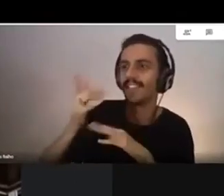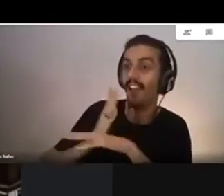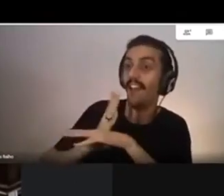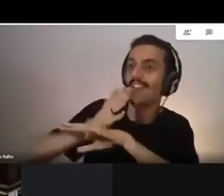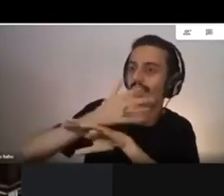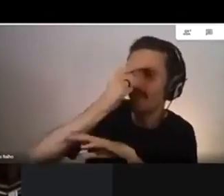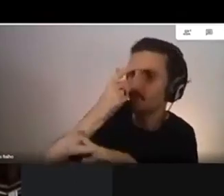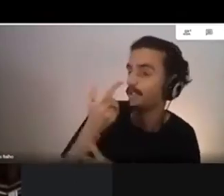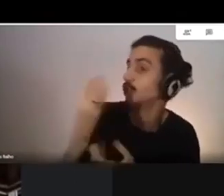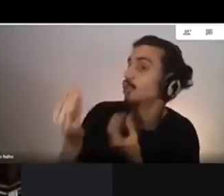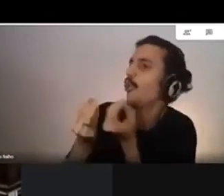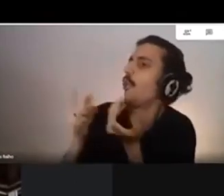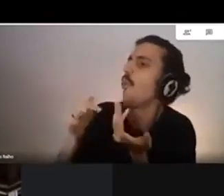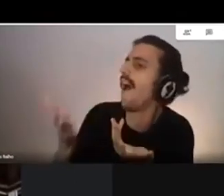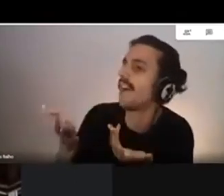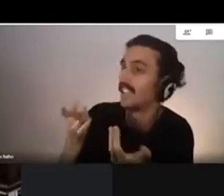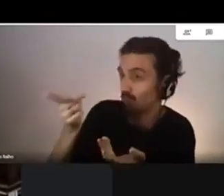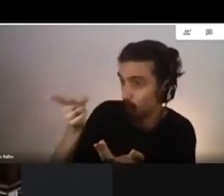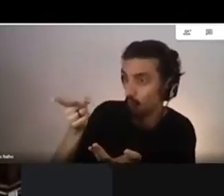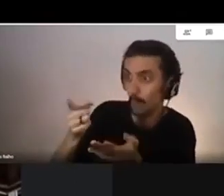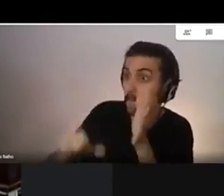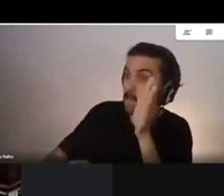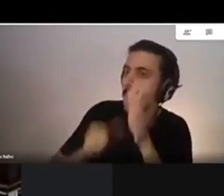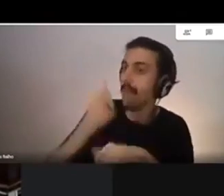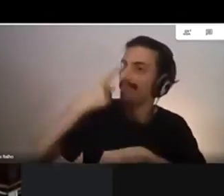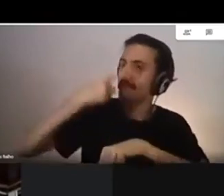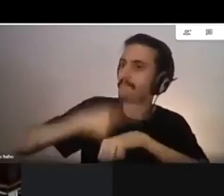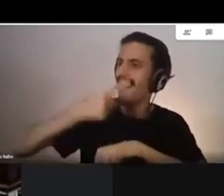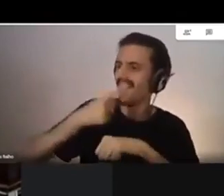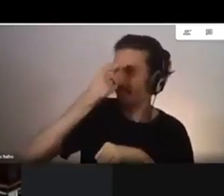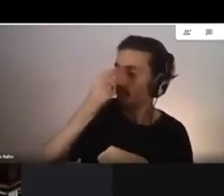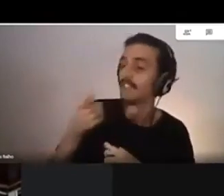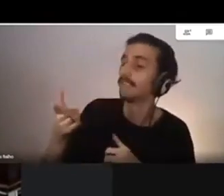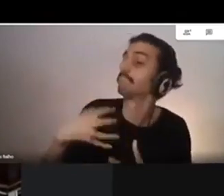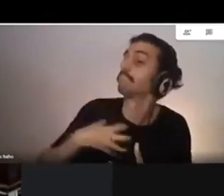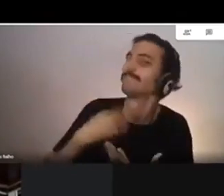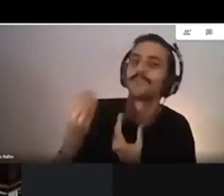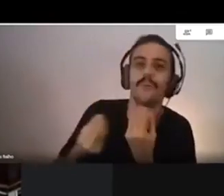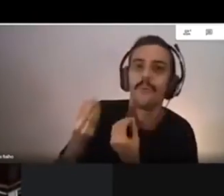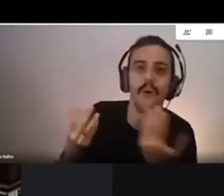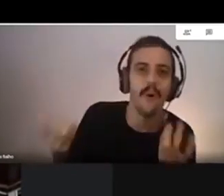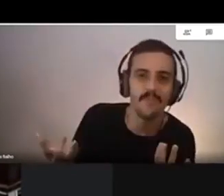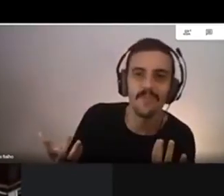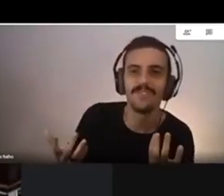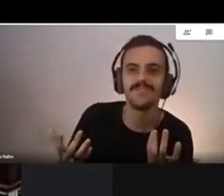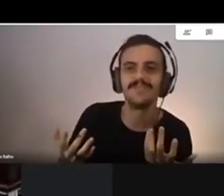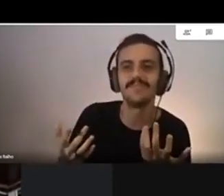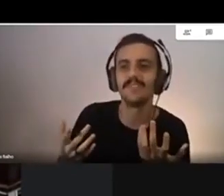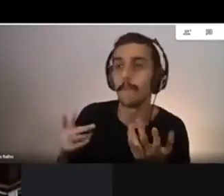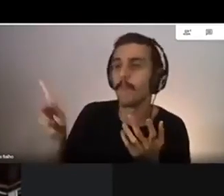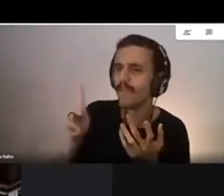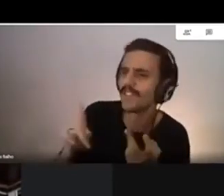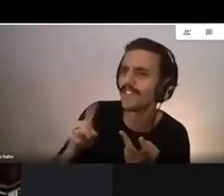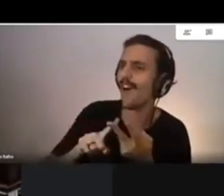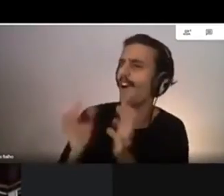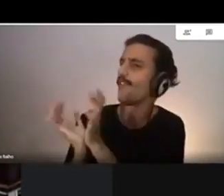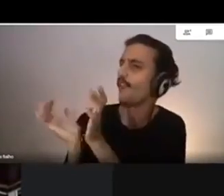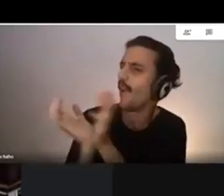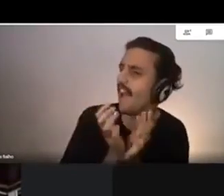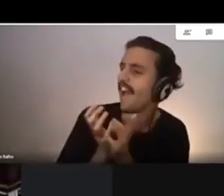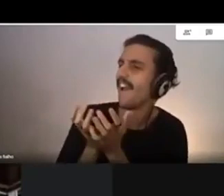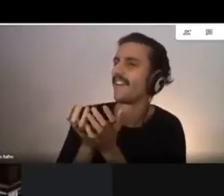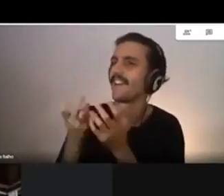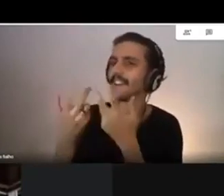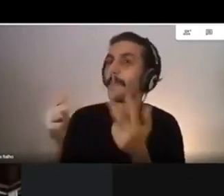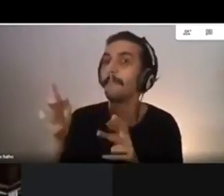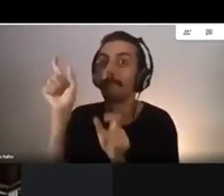que foi a chegada, né? As dinâmicas dos professores, o próprio trote, a recepção da turma, Sim. quantas pessoas novas eu